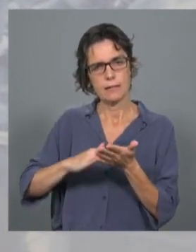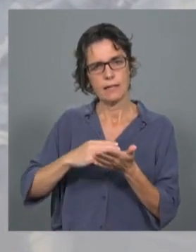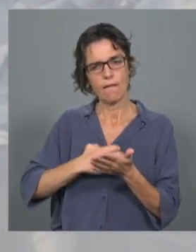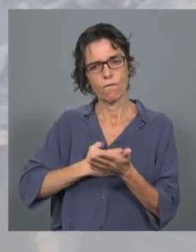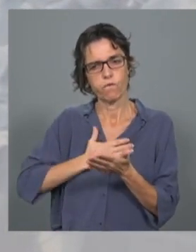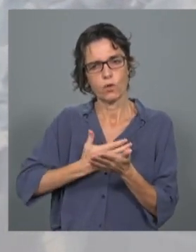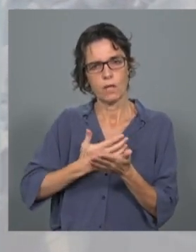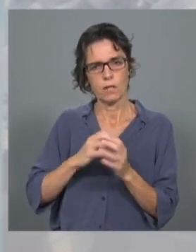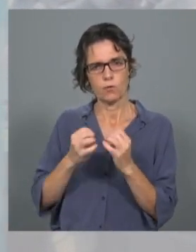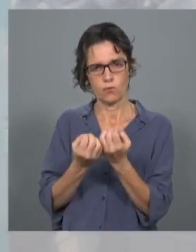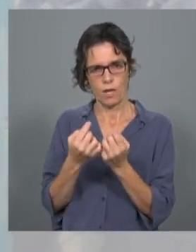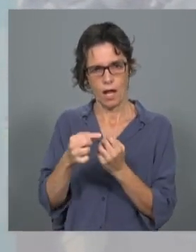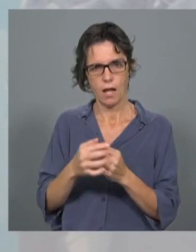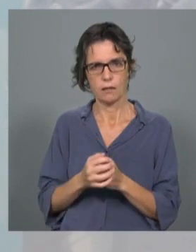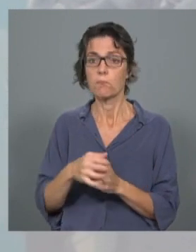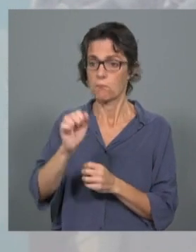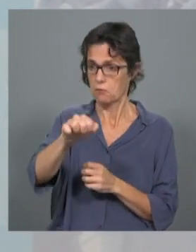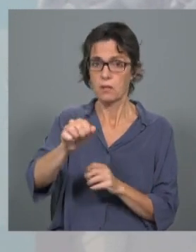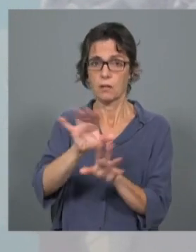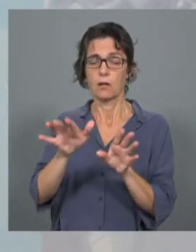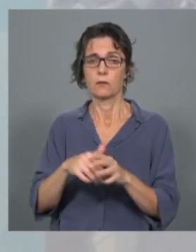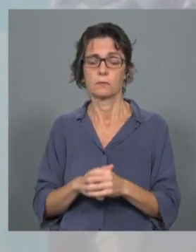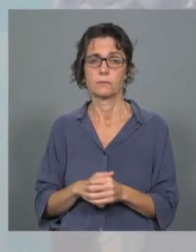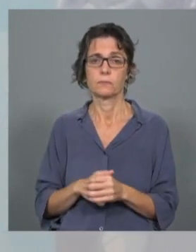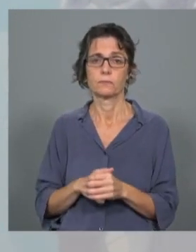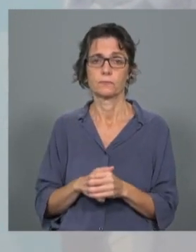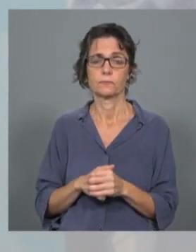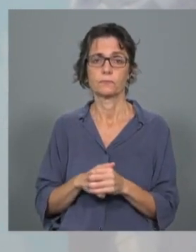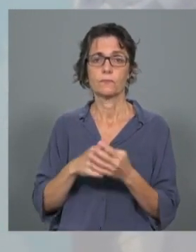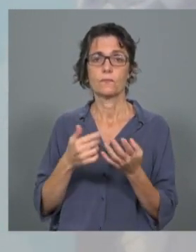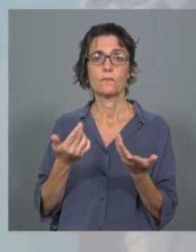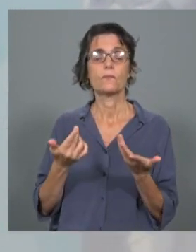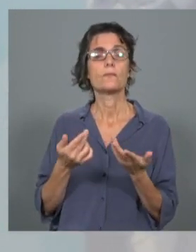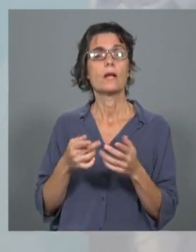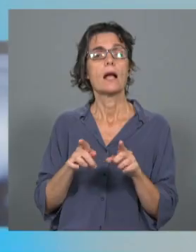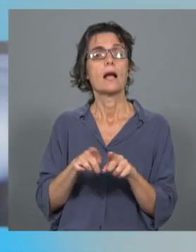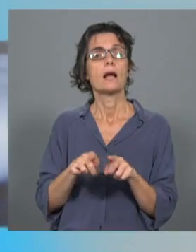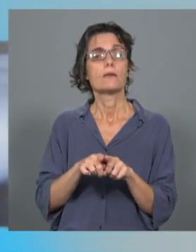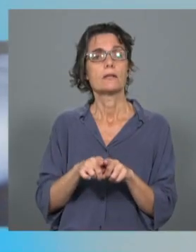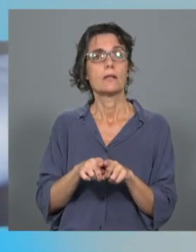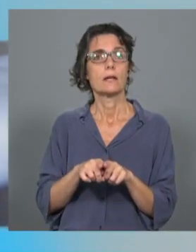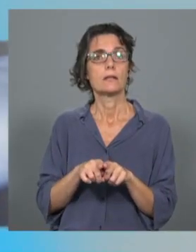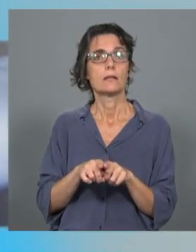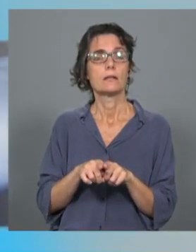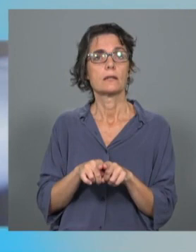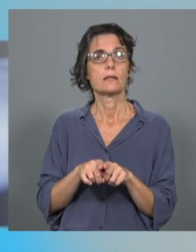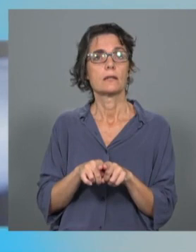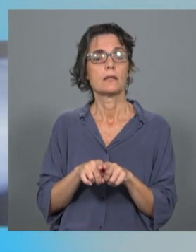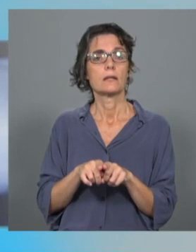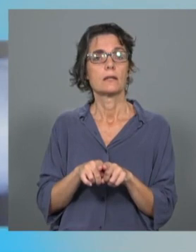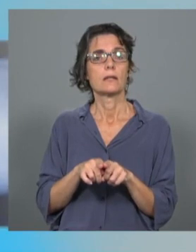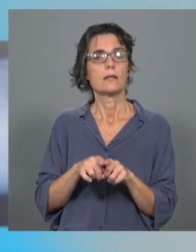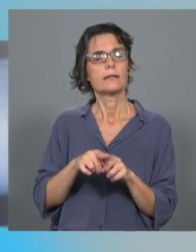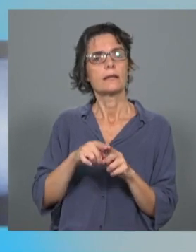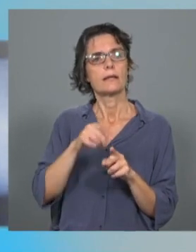das divisões, acaba por ser o sinal mais contraditório dessa amizade. De que a fraternidade e a amizade podem ser apenas palavras.